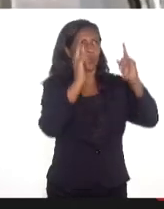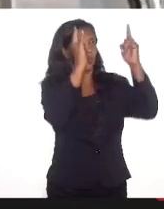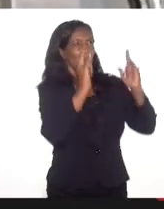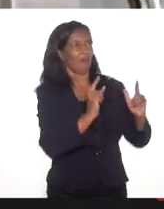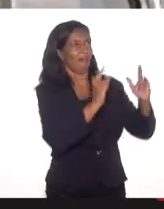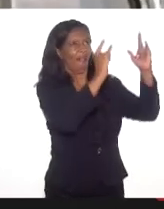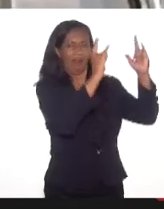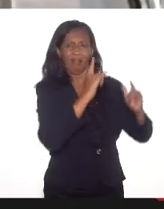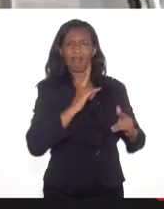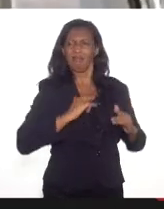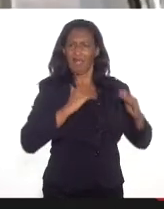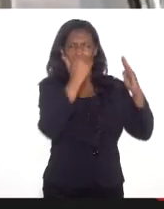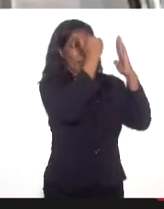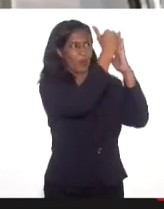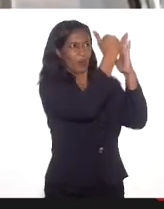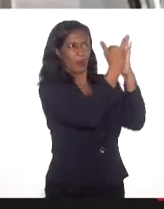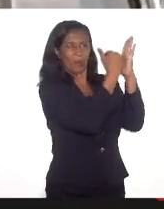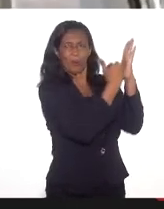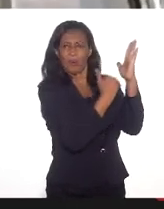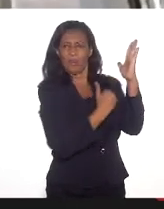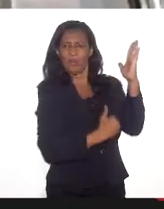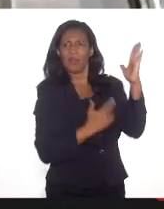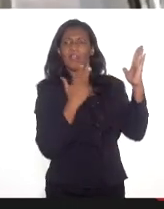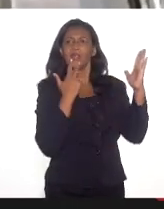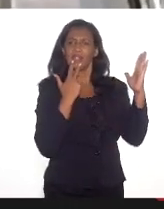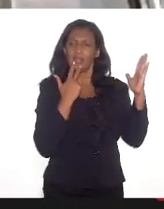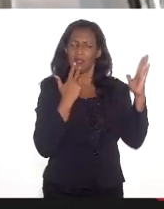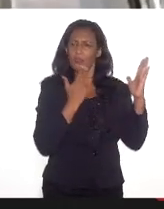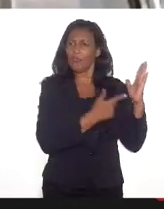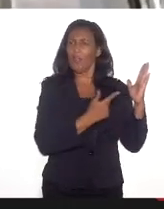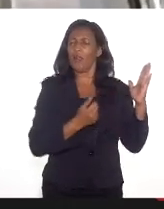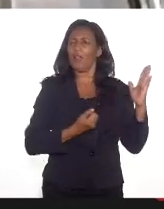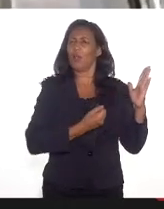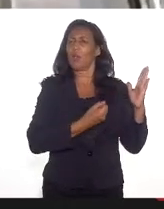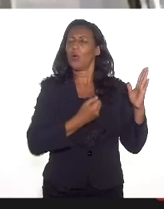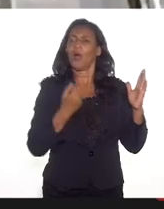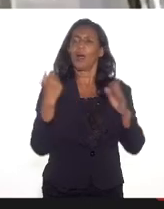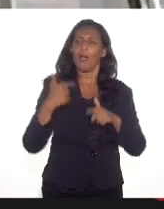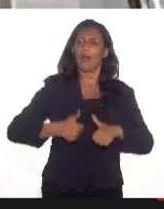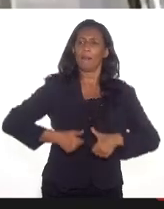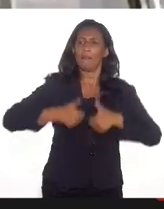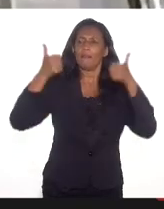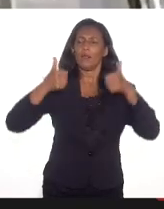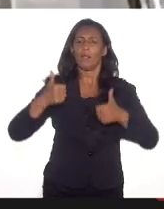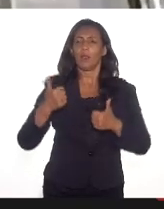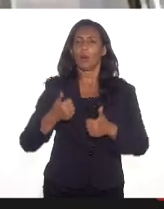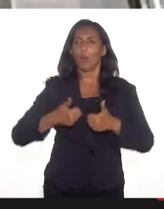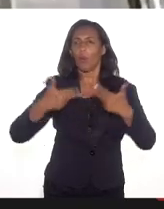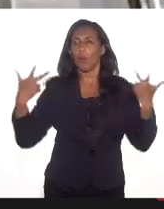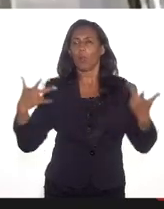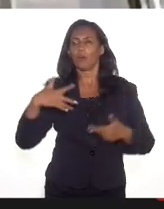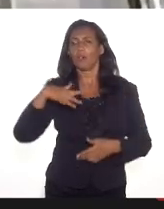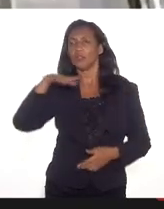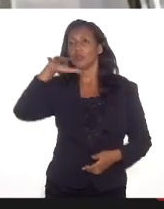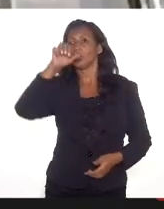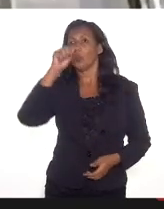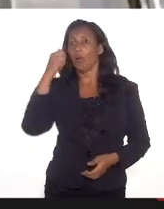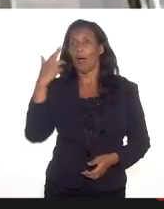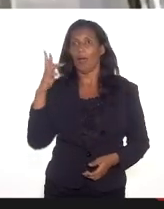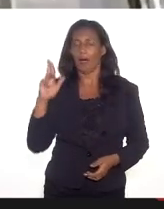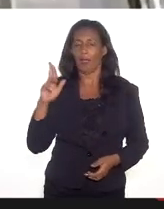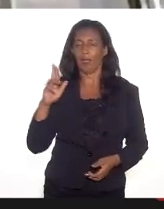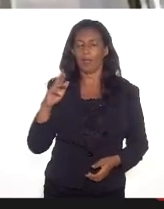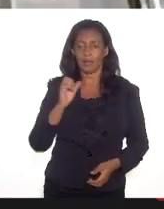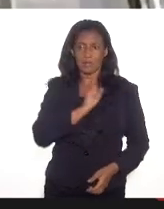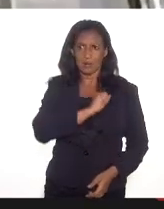estabelecida que permite a veiculação de melhoria da qualidade do ar que em São João é quase zero